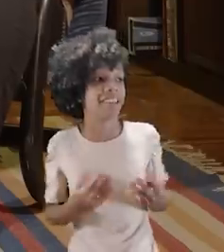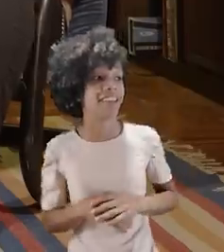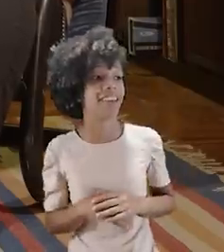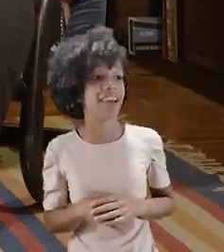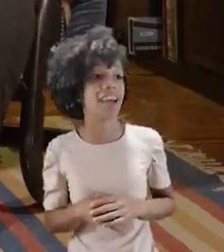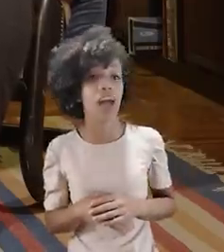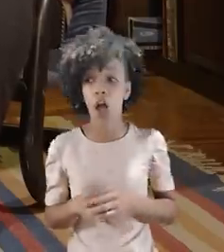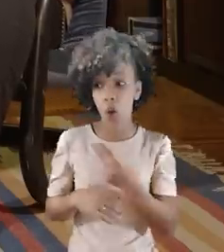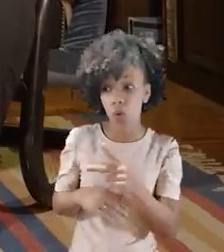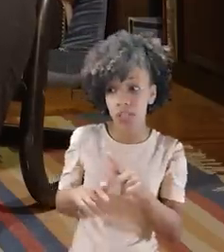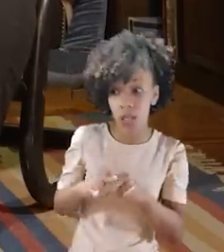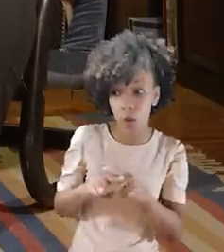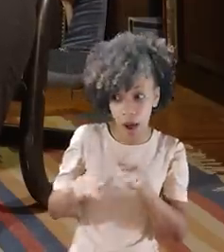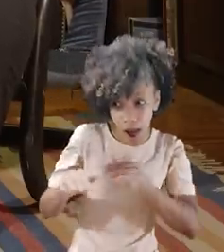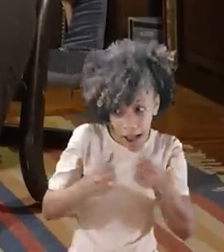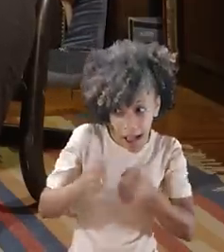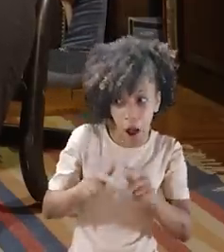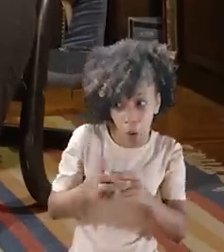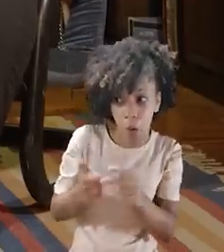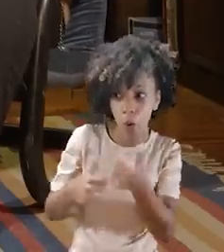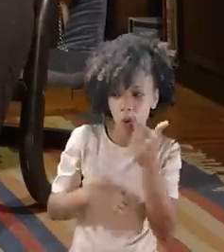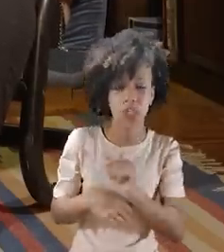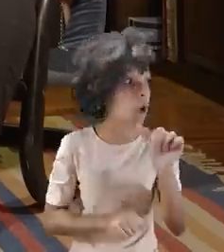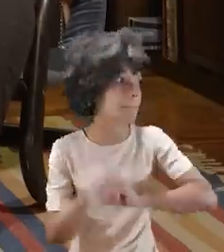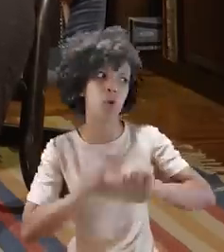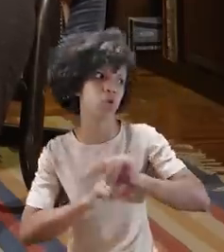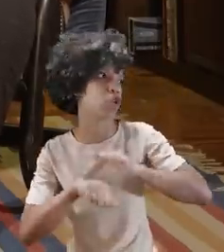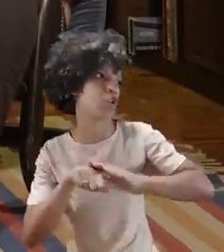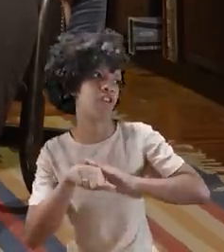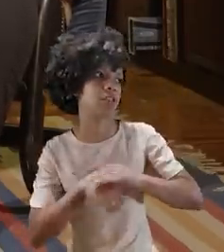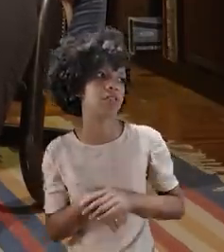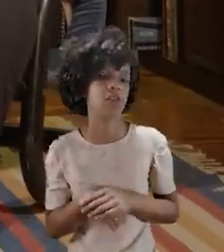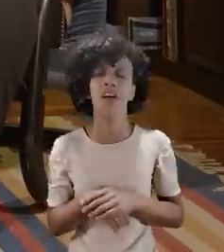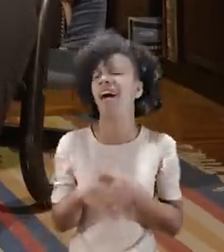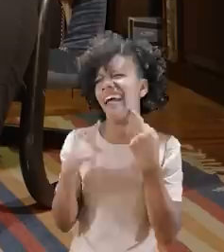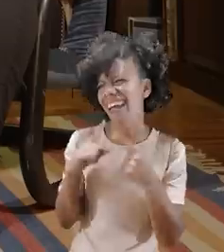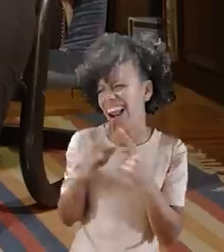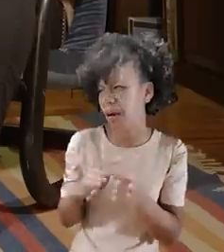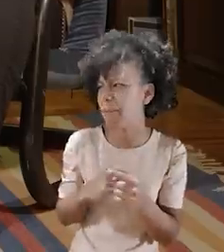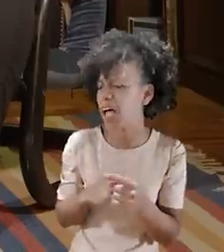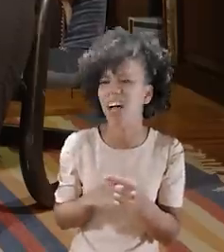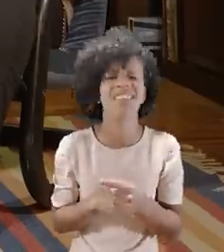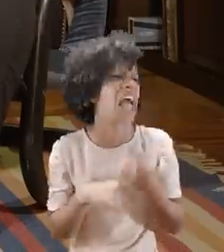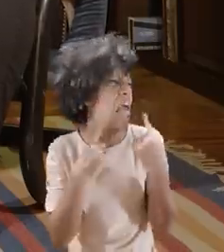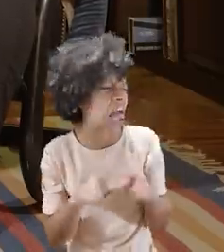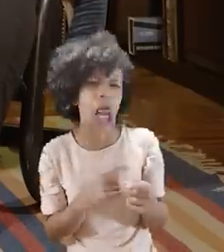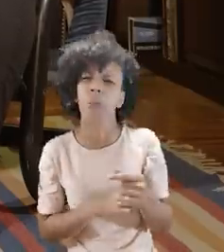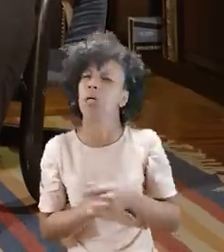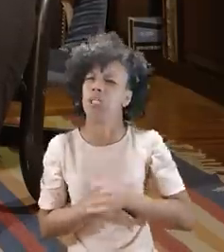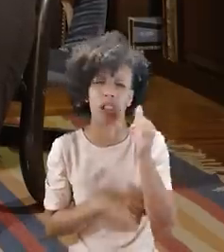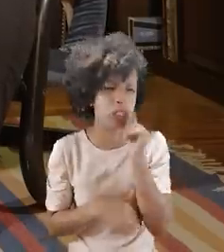mas e aí seu carro tá já muda de assunto como a gente chama de mulher mulher é